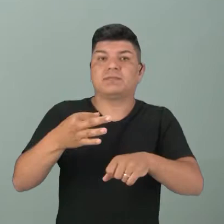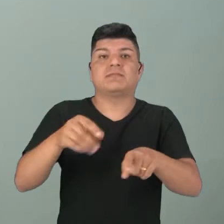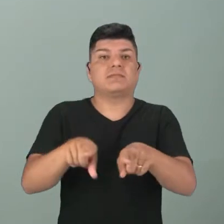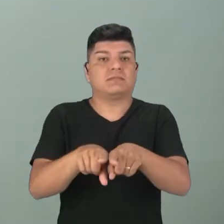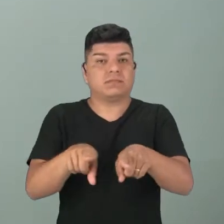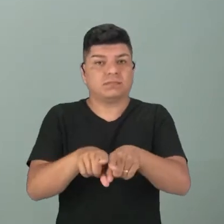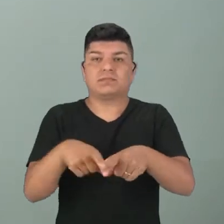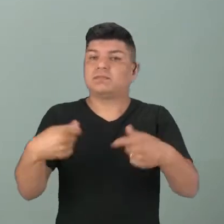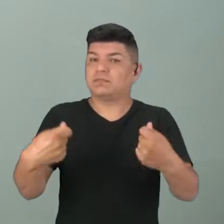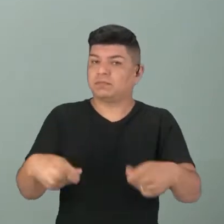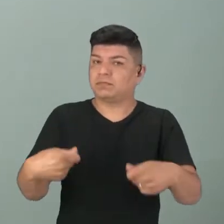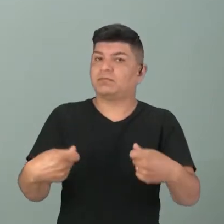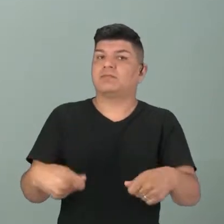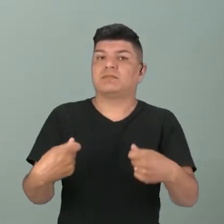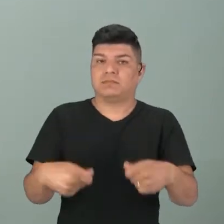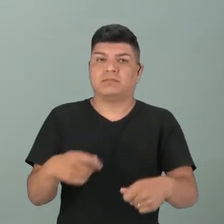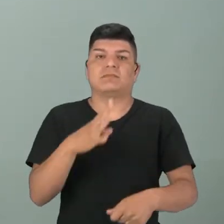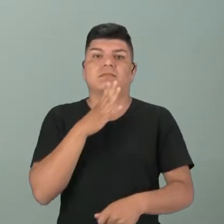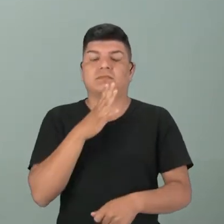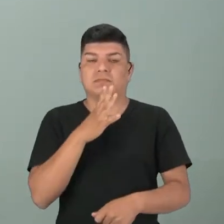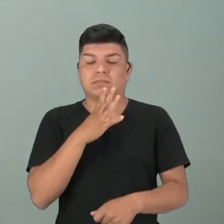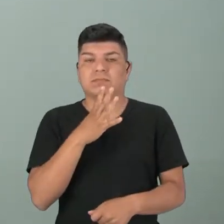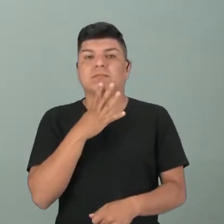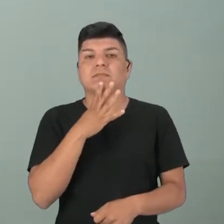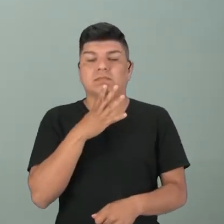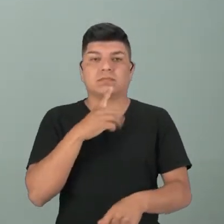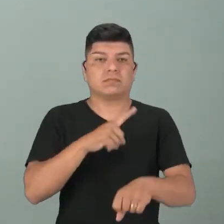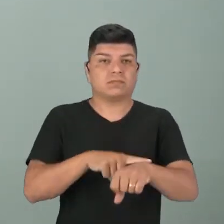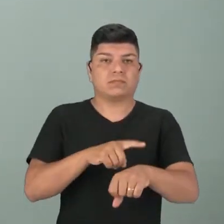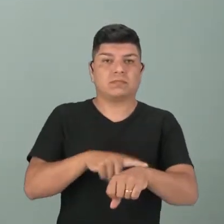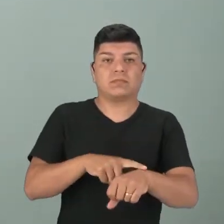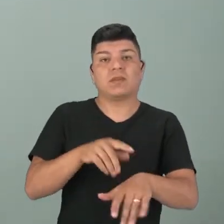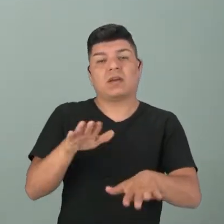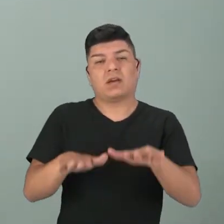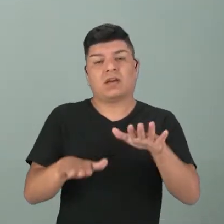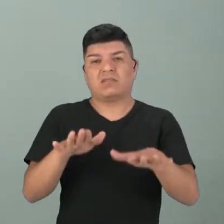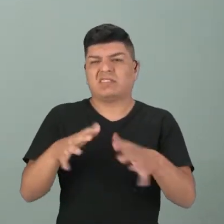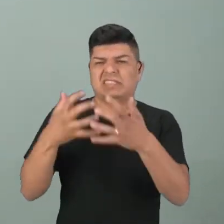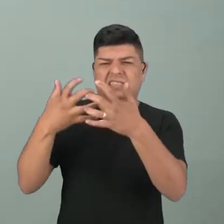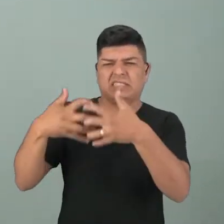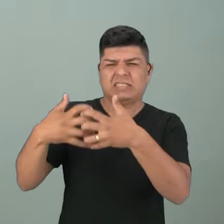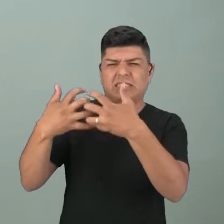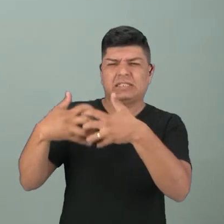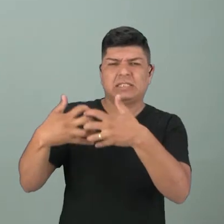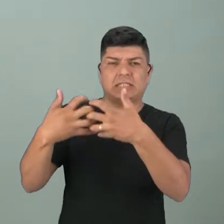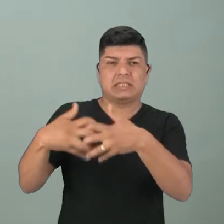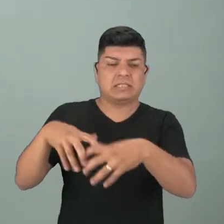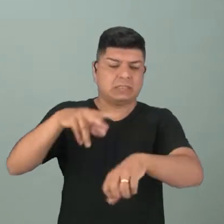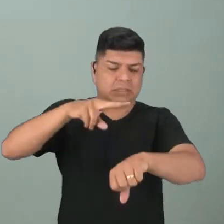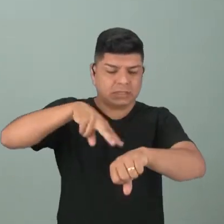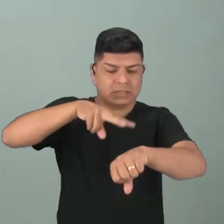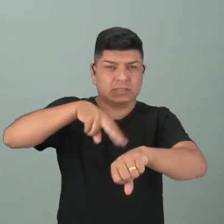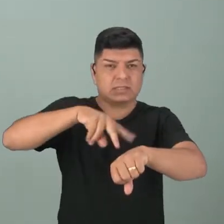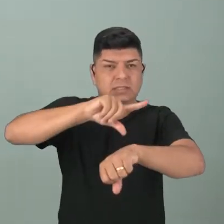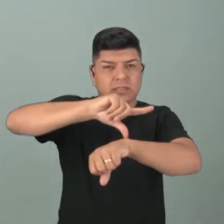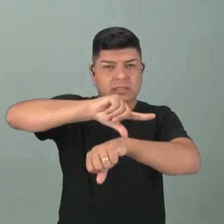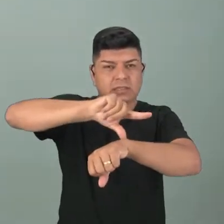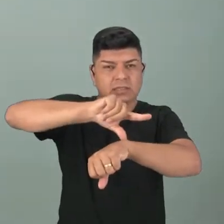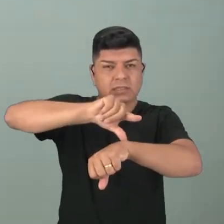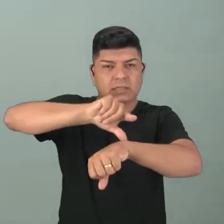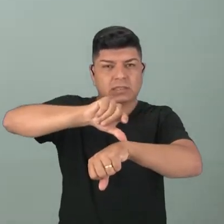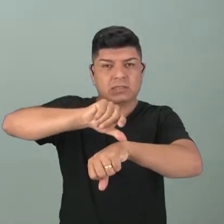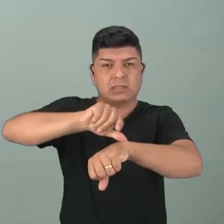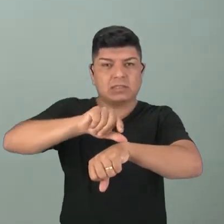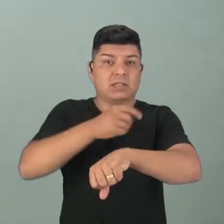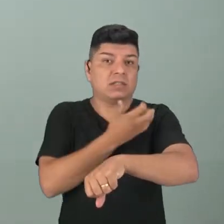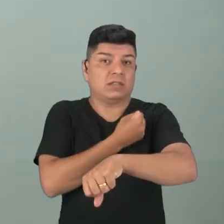é necessário, né, a gente conhecer essas marcações. Muitas vezes a gente se confunde na leitura dos relógios, né? Aquele relógio